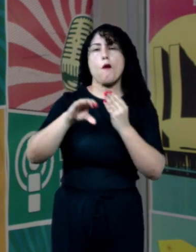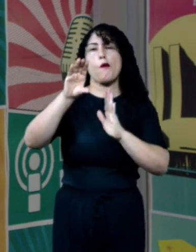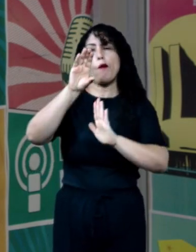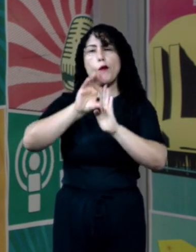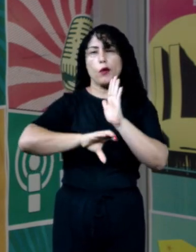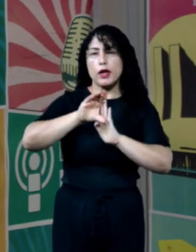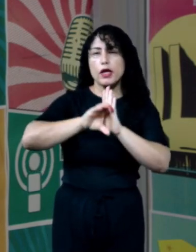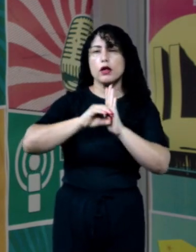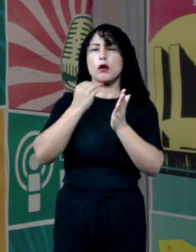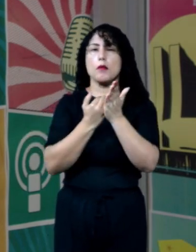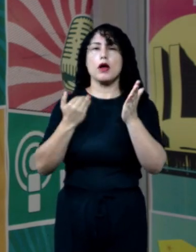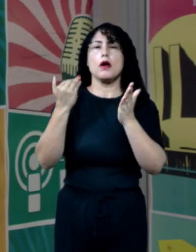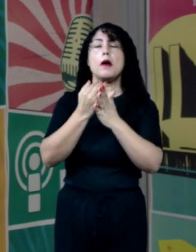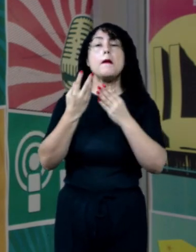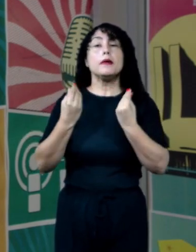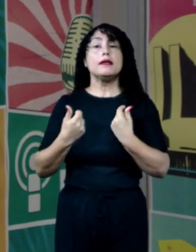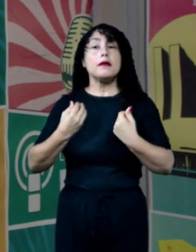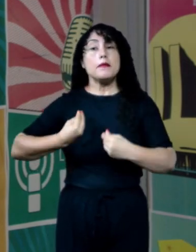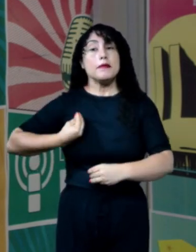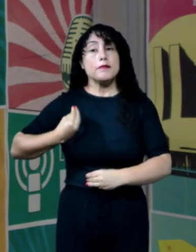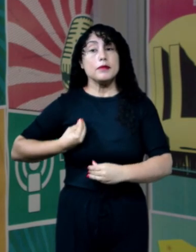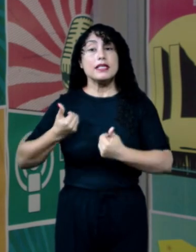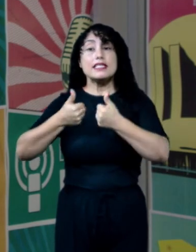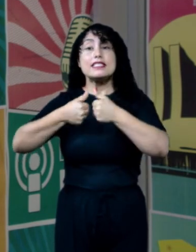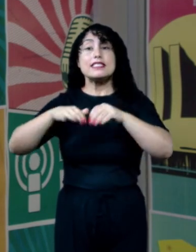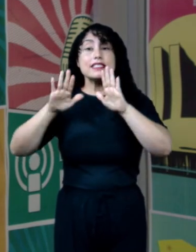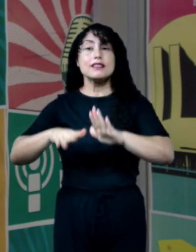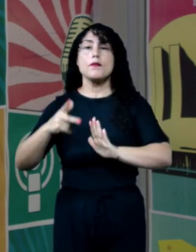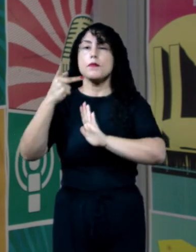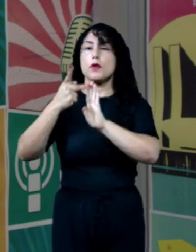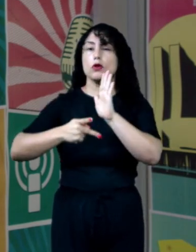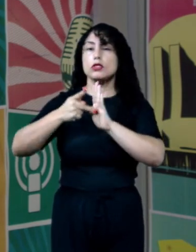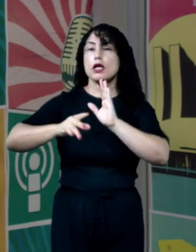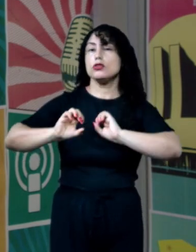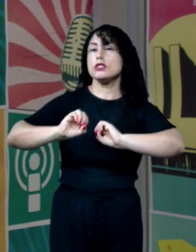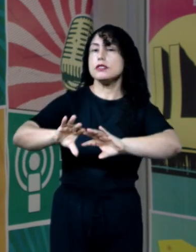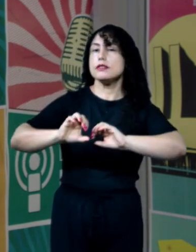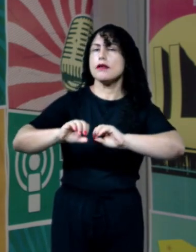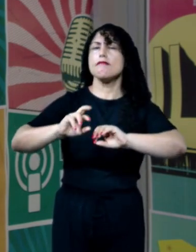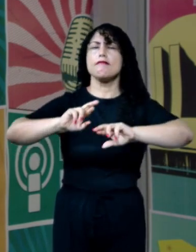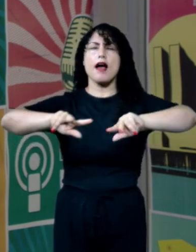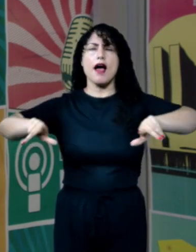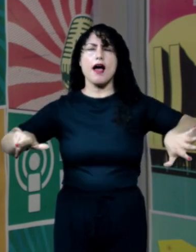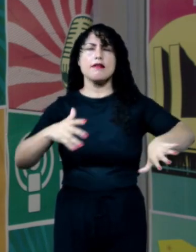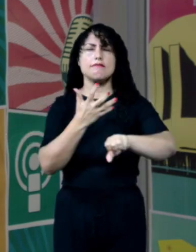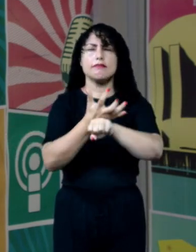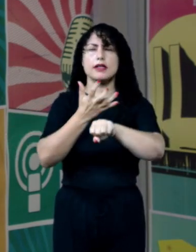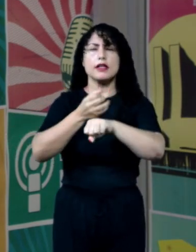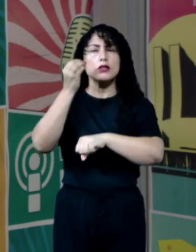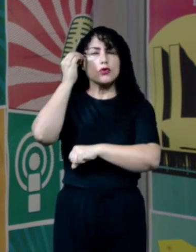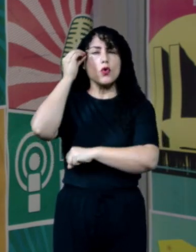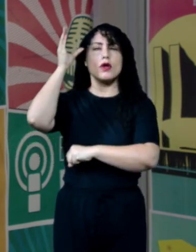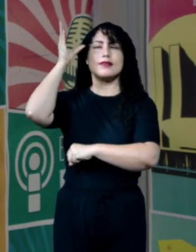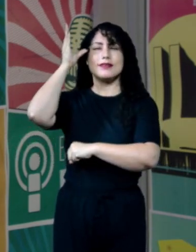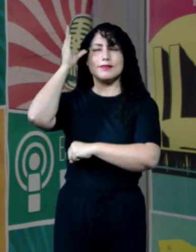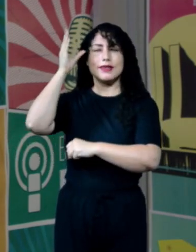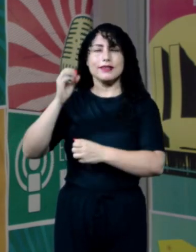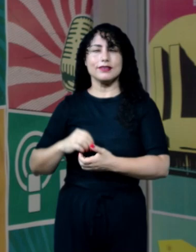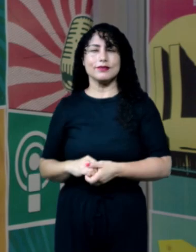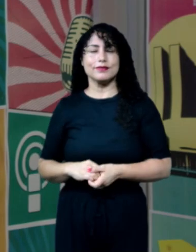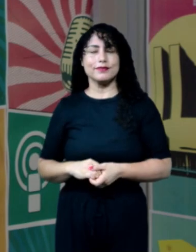ter isso presente nos projetos, né, de ensino, trazendo as diversas disciplinas do conhecimento